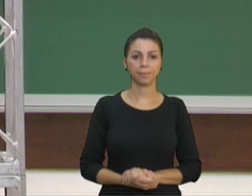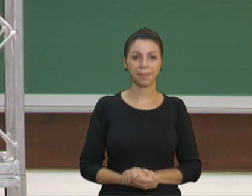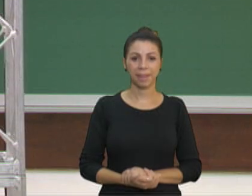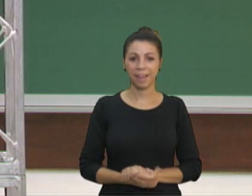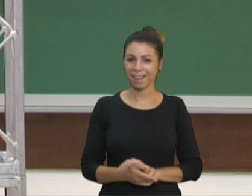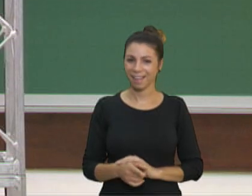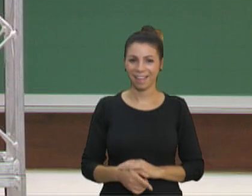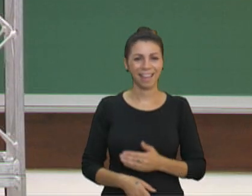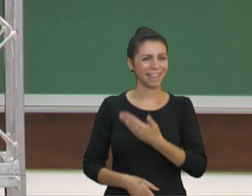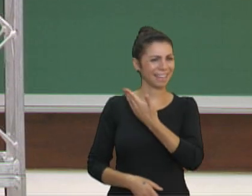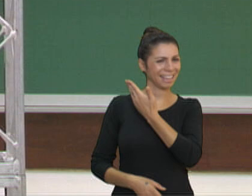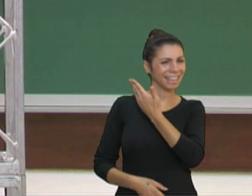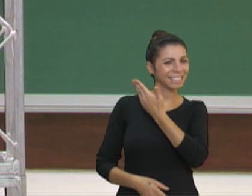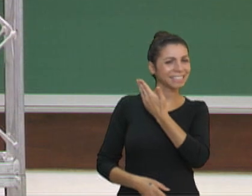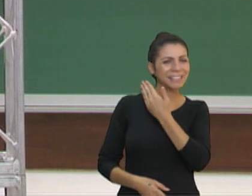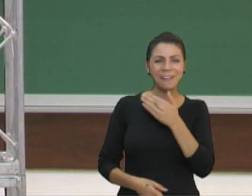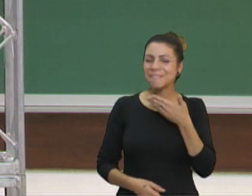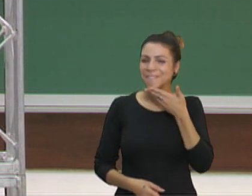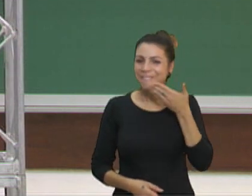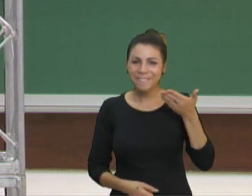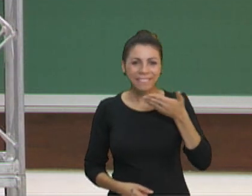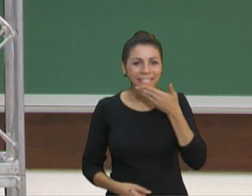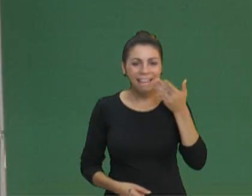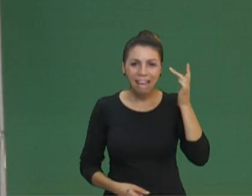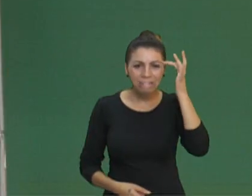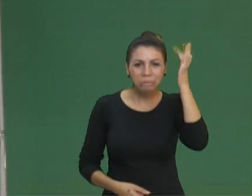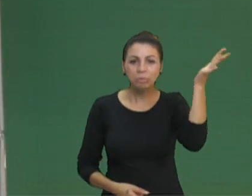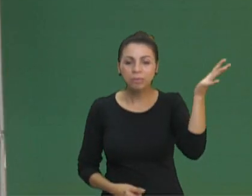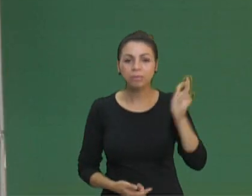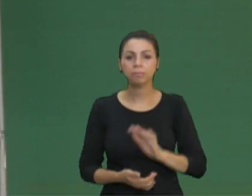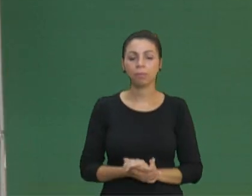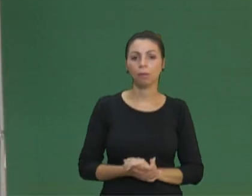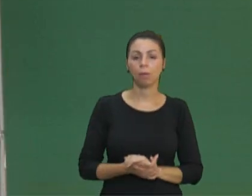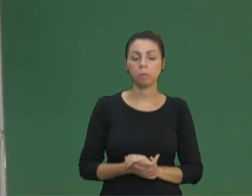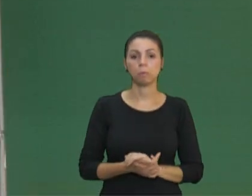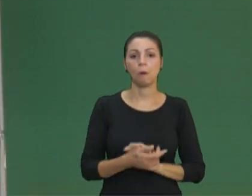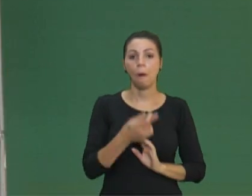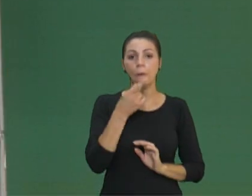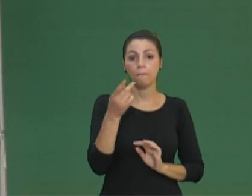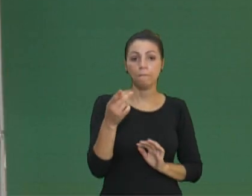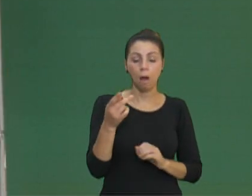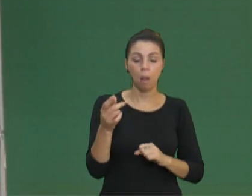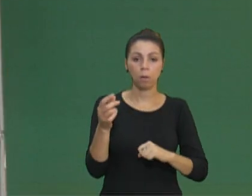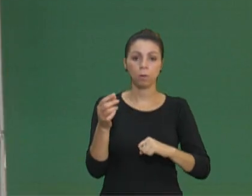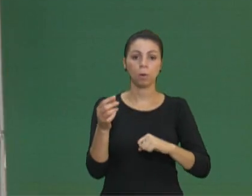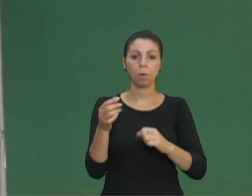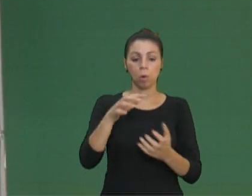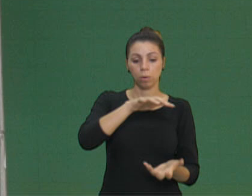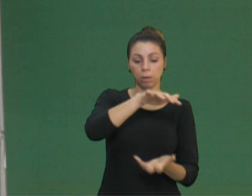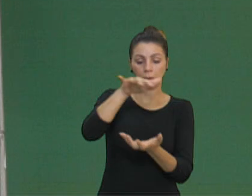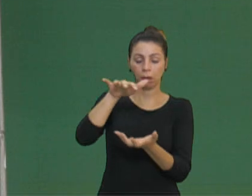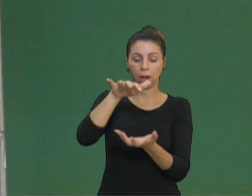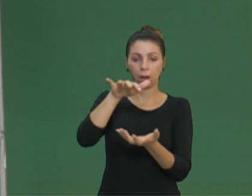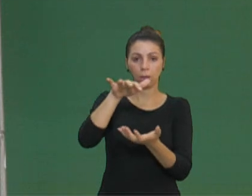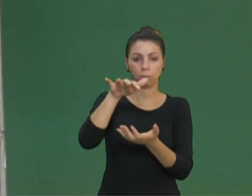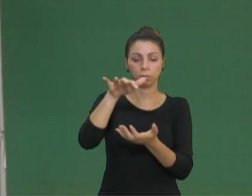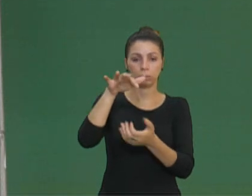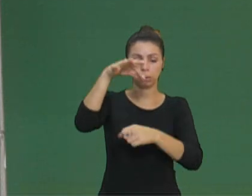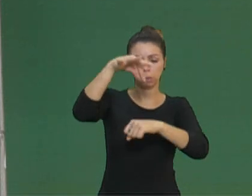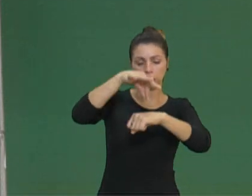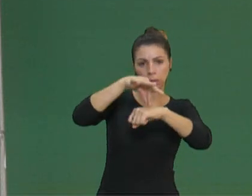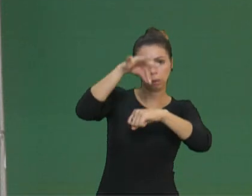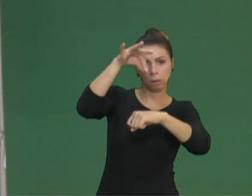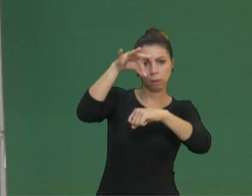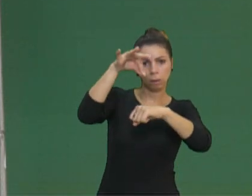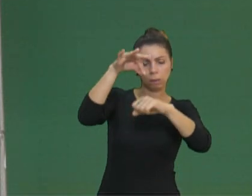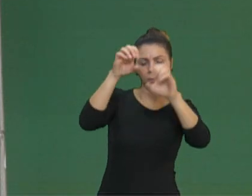Foi bem fácil essa, né? Quando a gente fala dessa distância de um ponto da superfície terrestre em relação